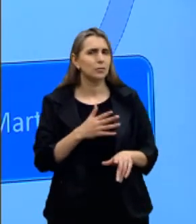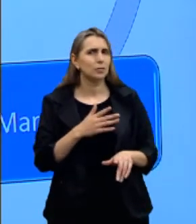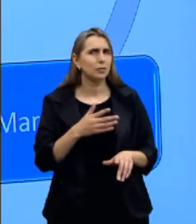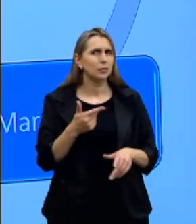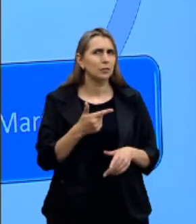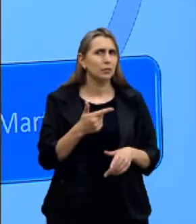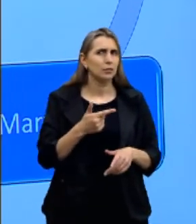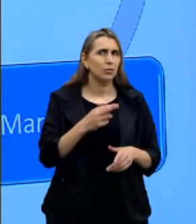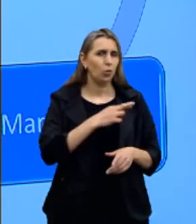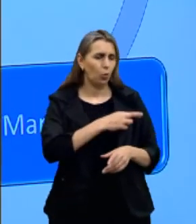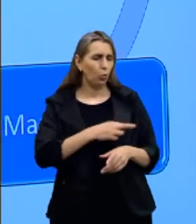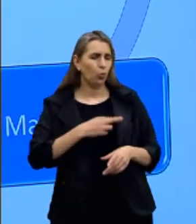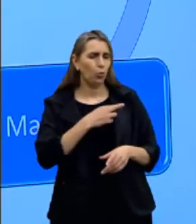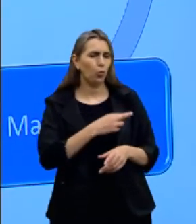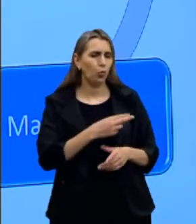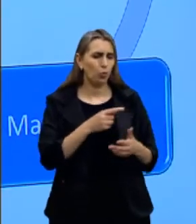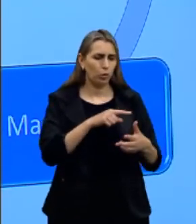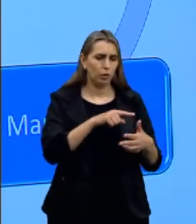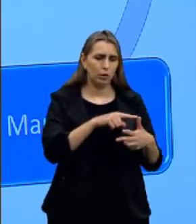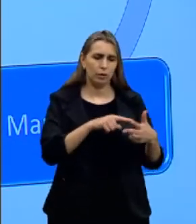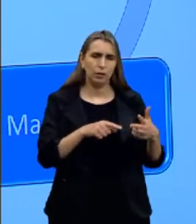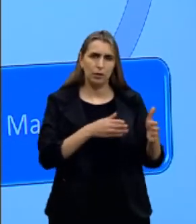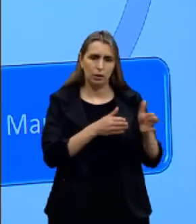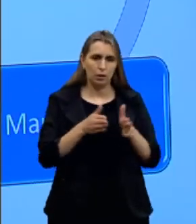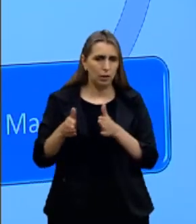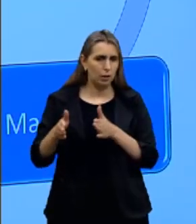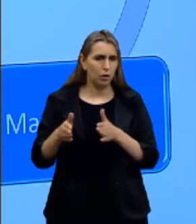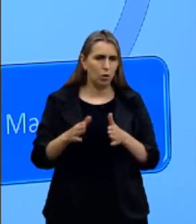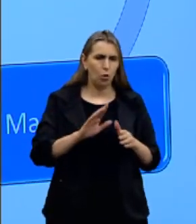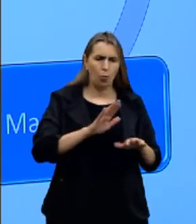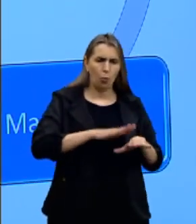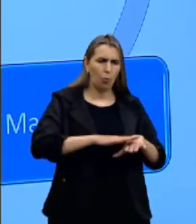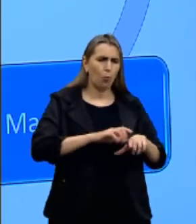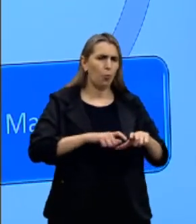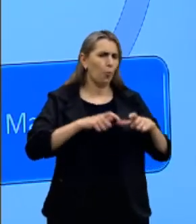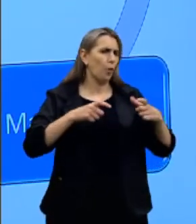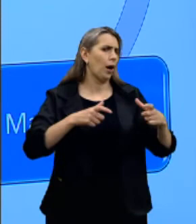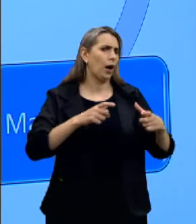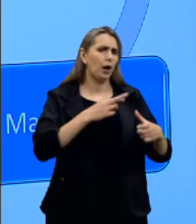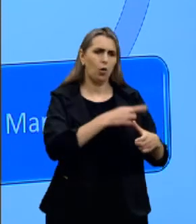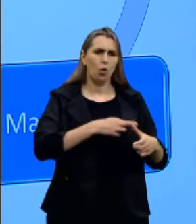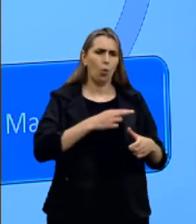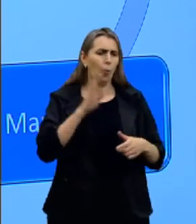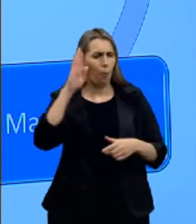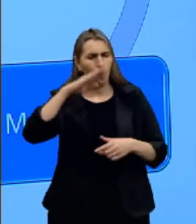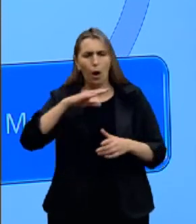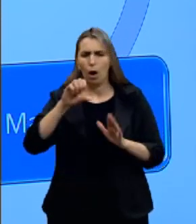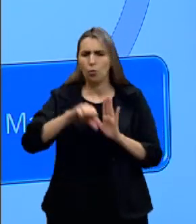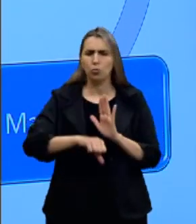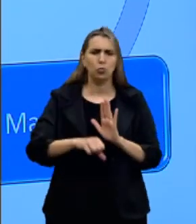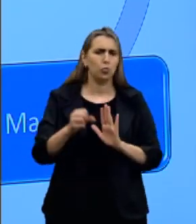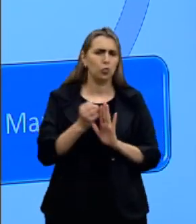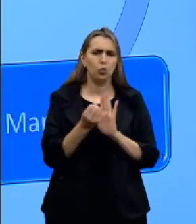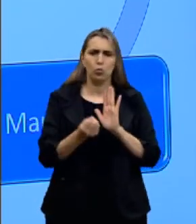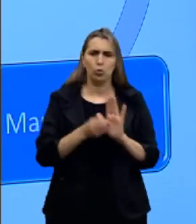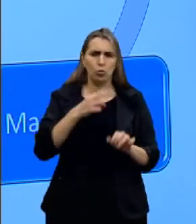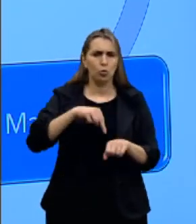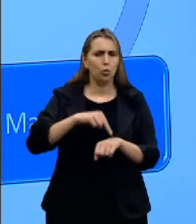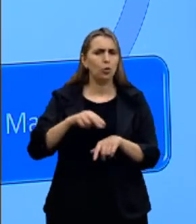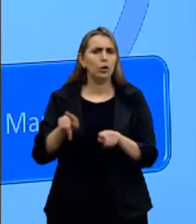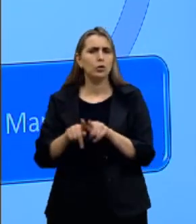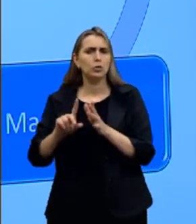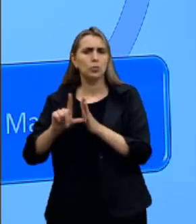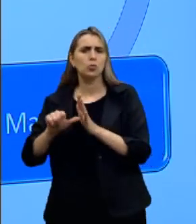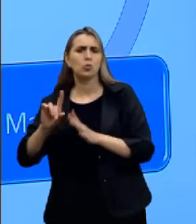gente tem tudo essa questão do Romantismo três fases ali né o ultra-romântico o mal do século né nacionalismo